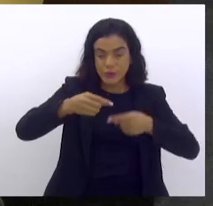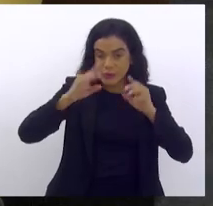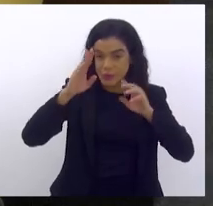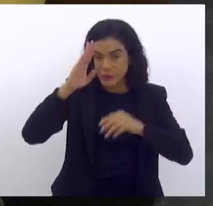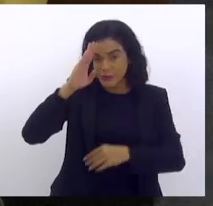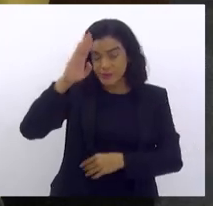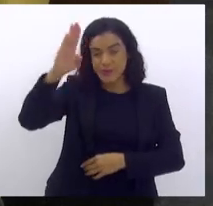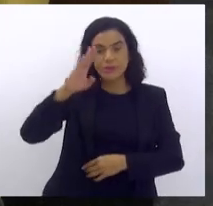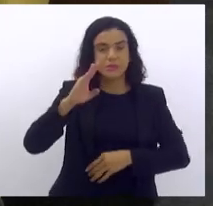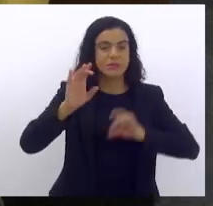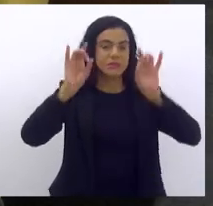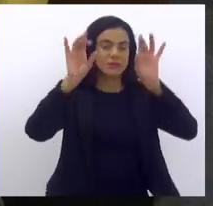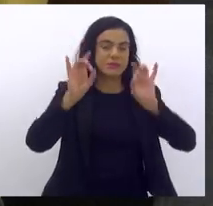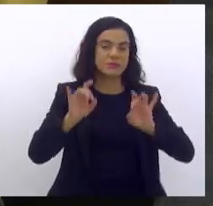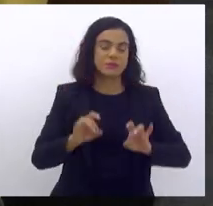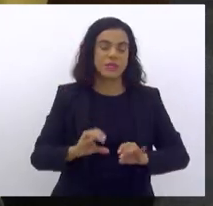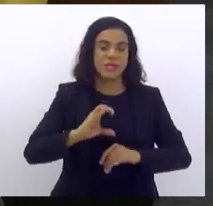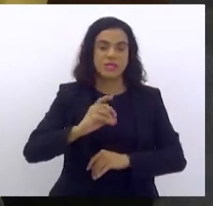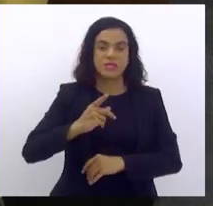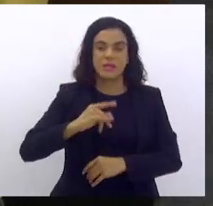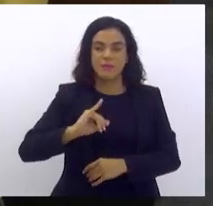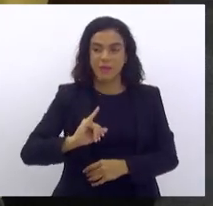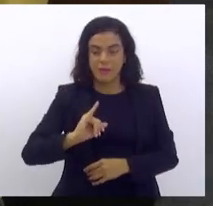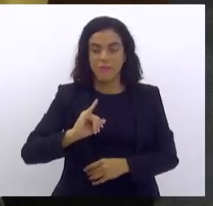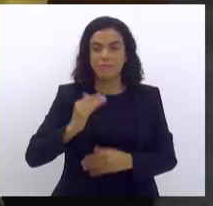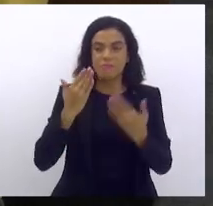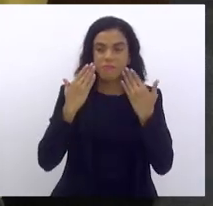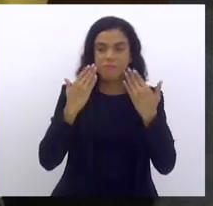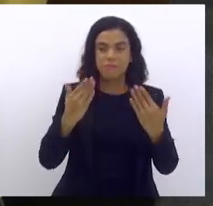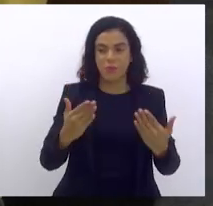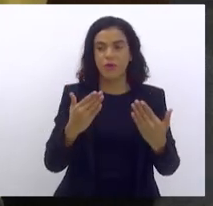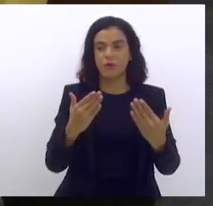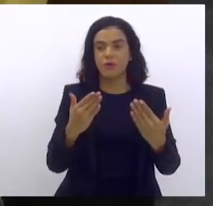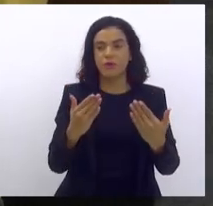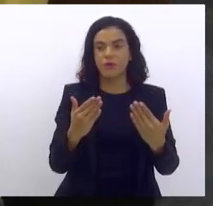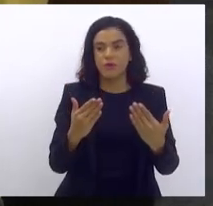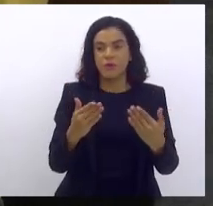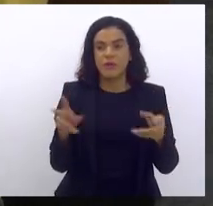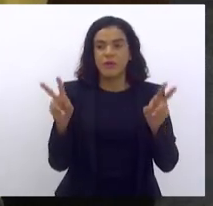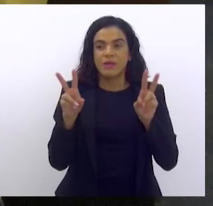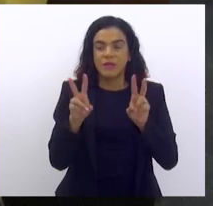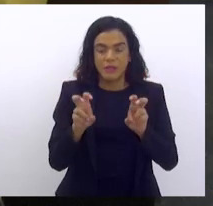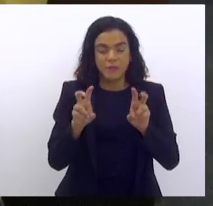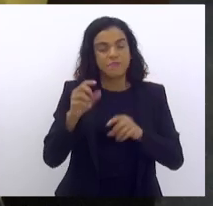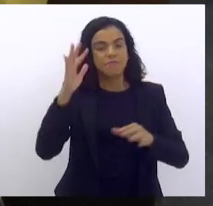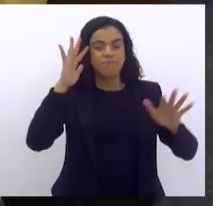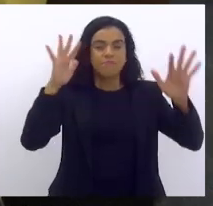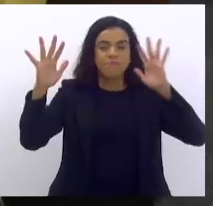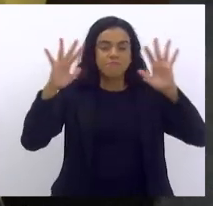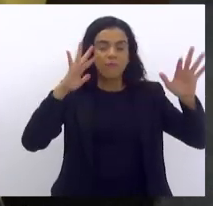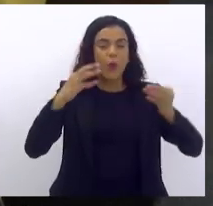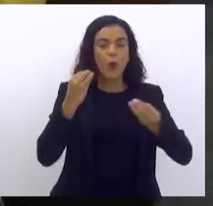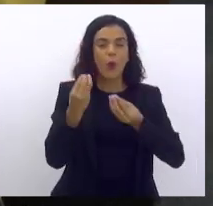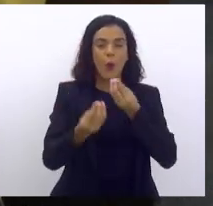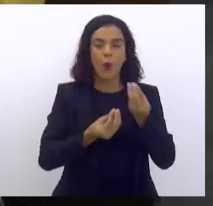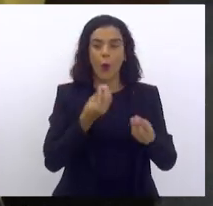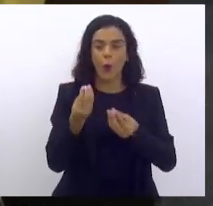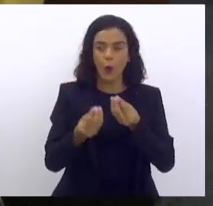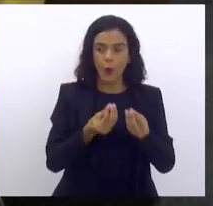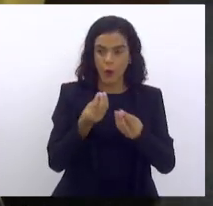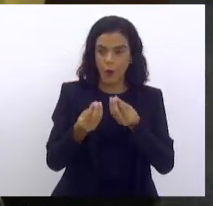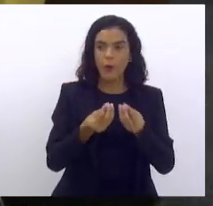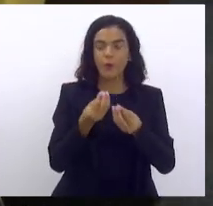especial essa CPI ter levado à baila esse termo, esse tema, pensando